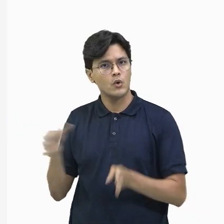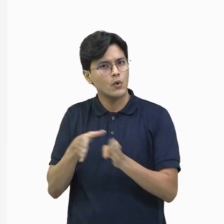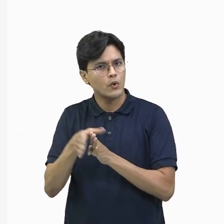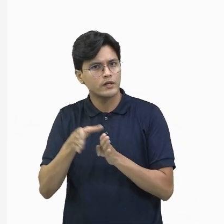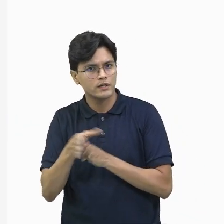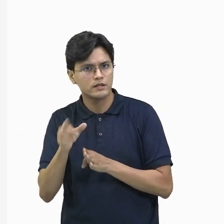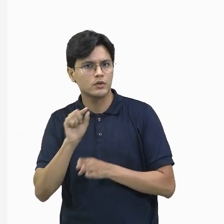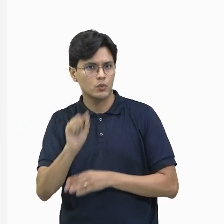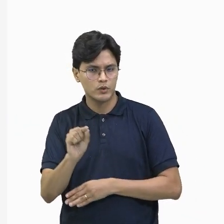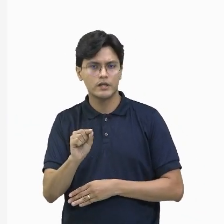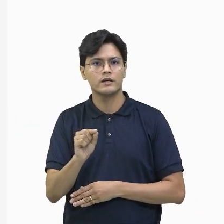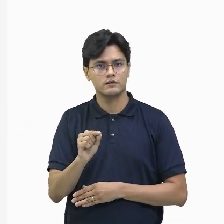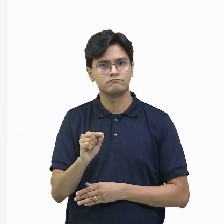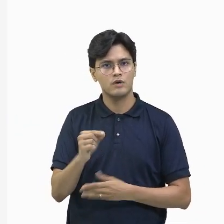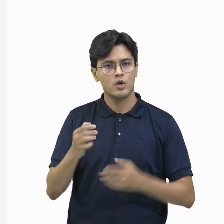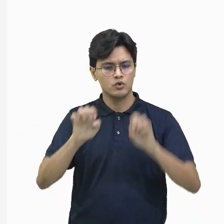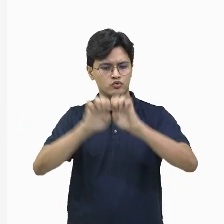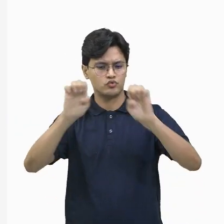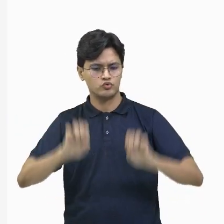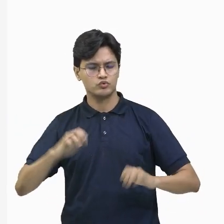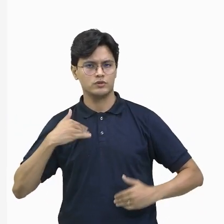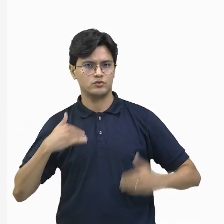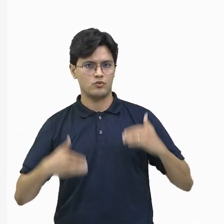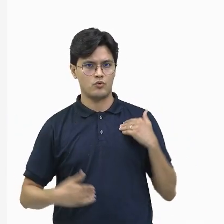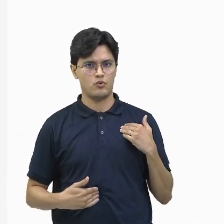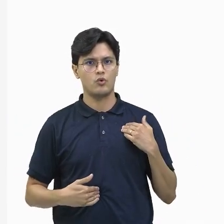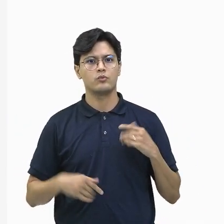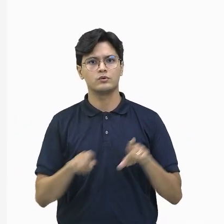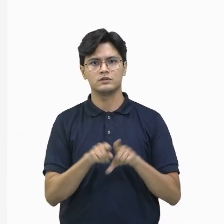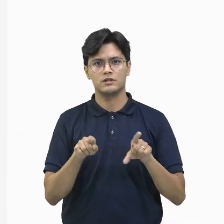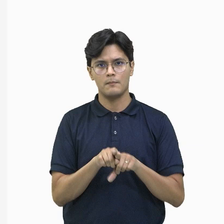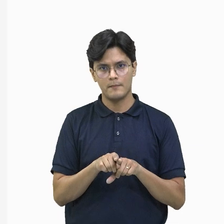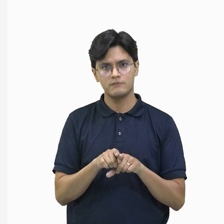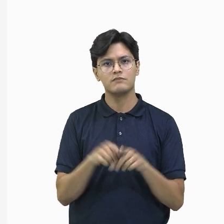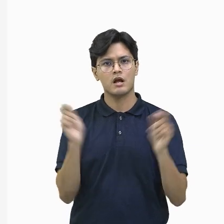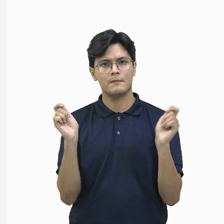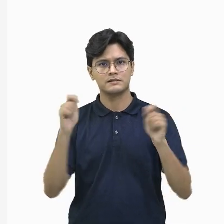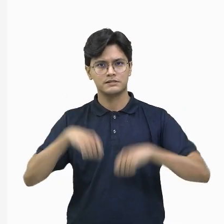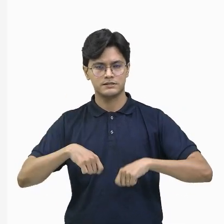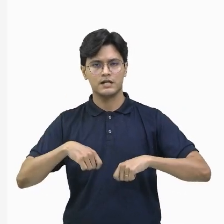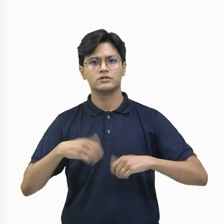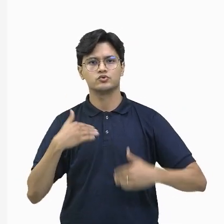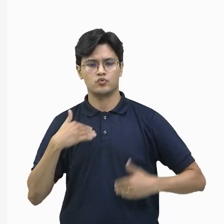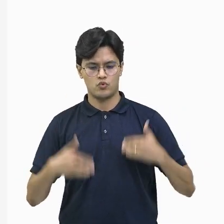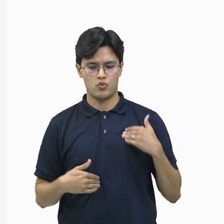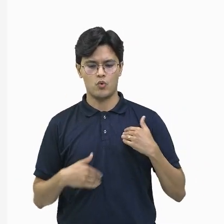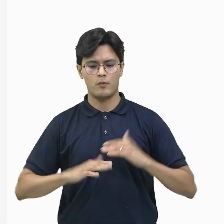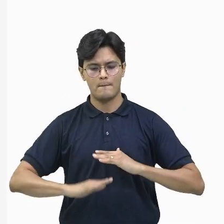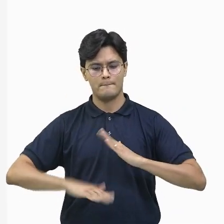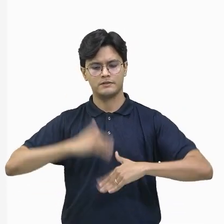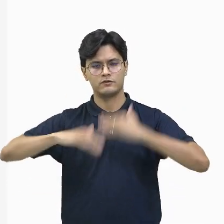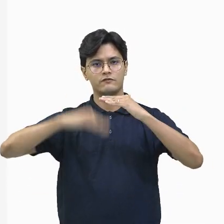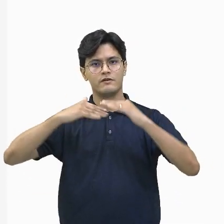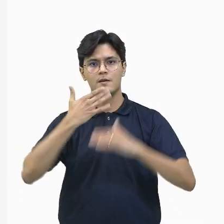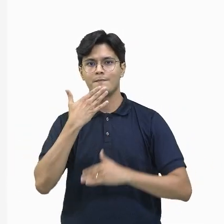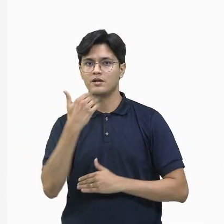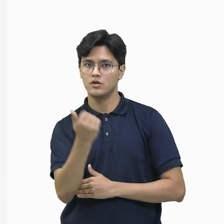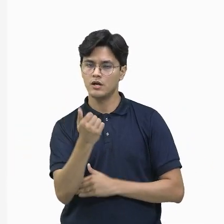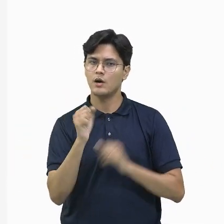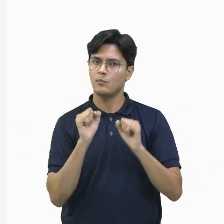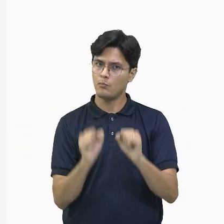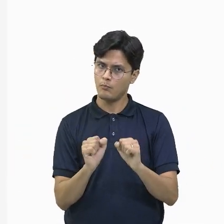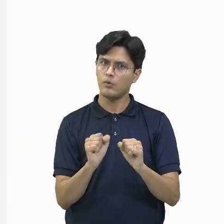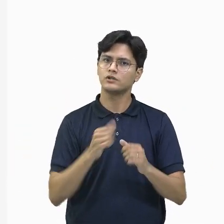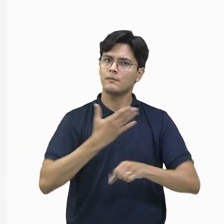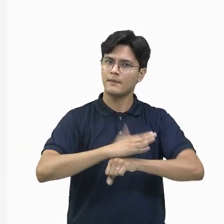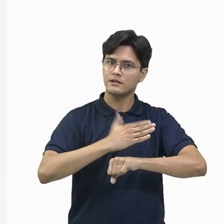manutenção da boa forma e do bom desempenho das funções orgânicas. Podem ser praticadas em